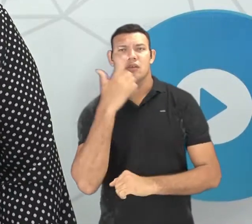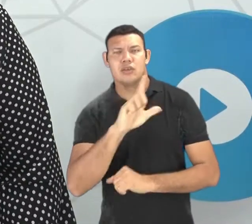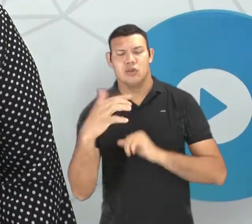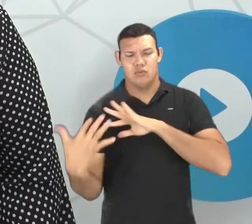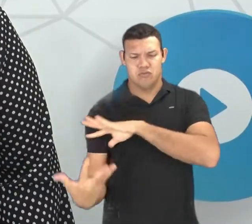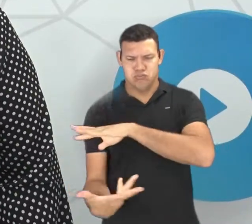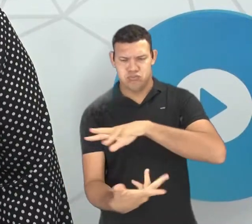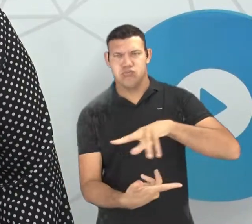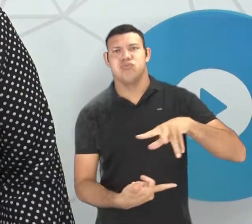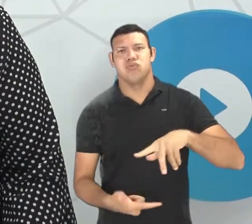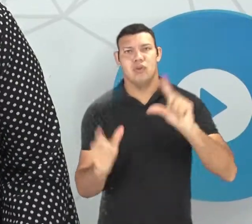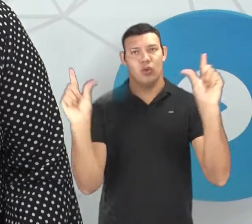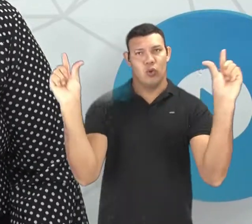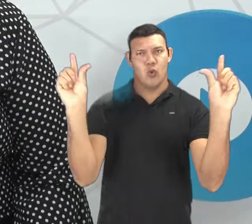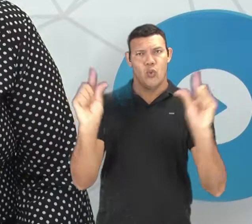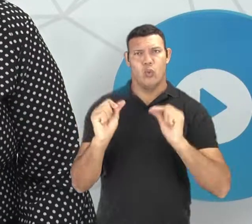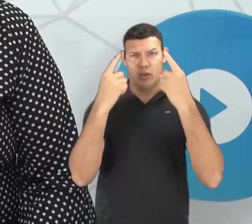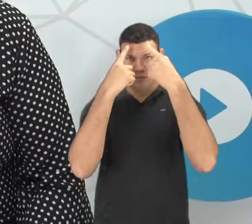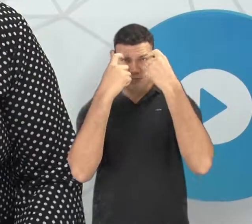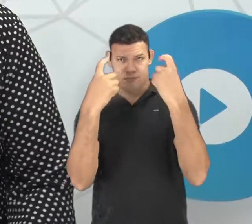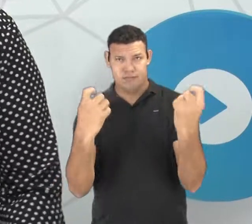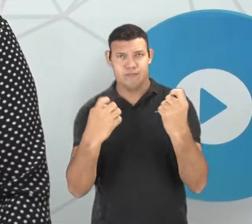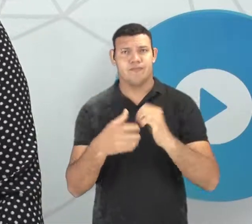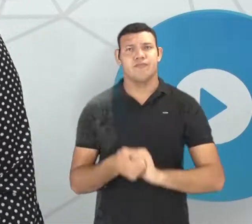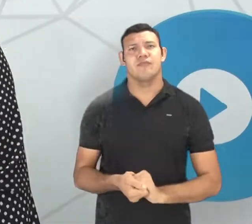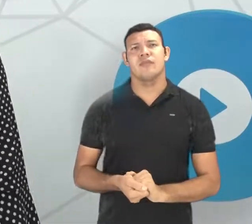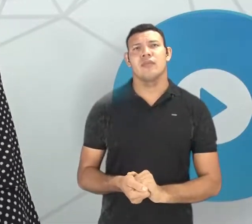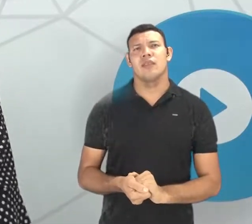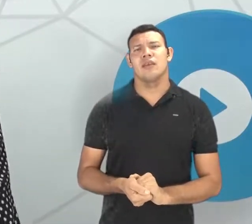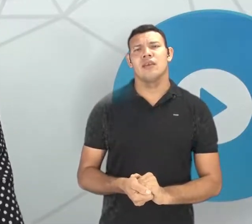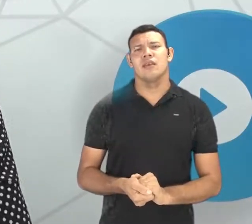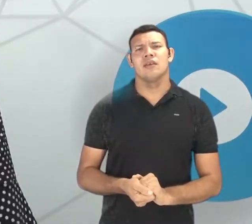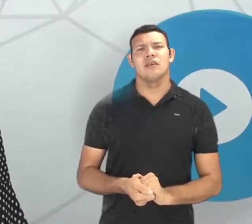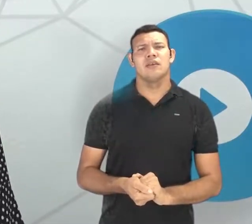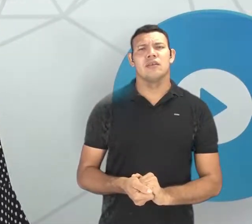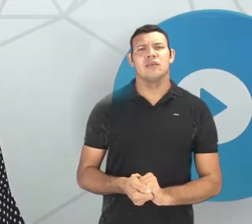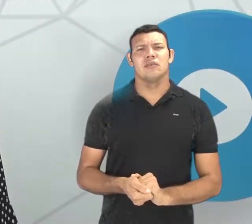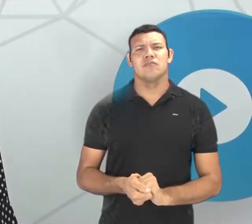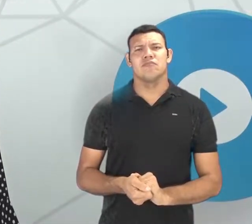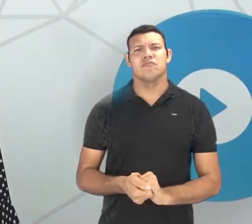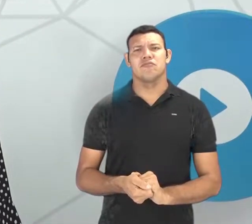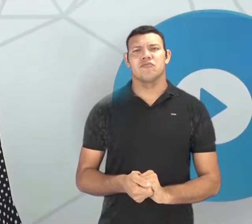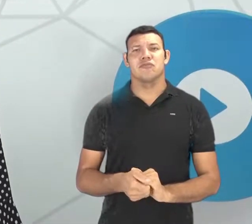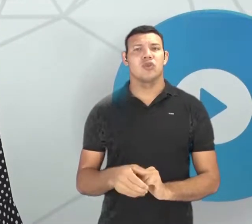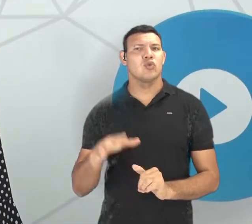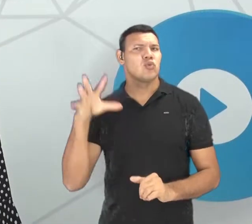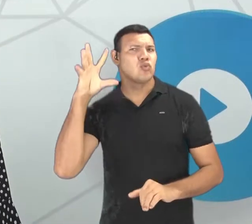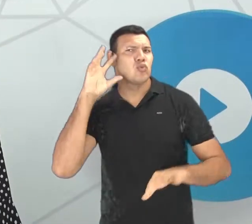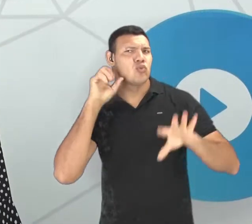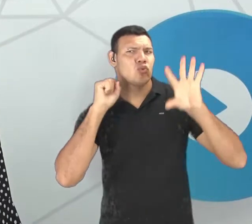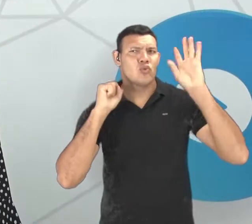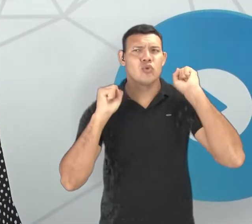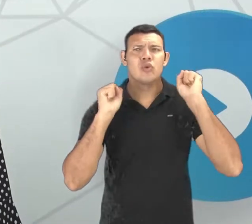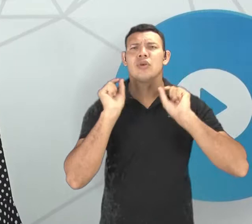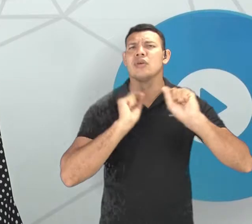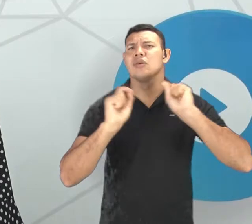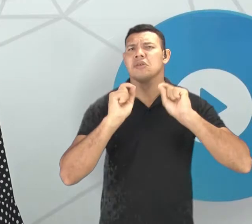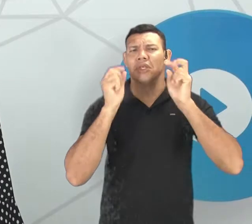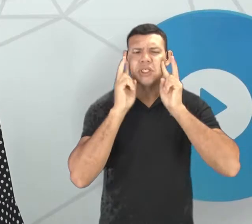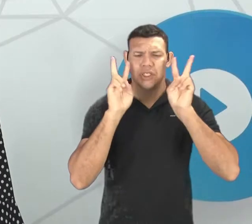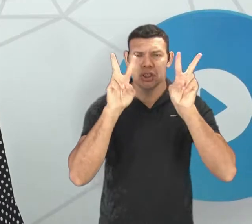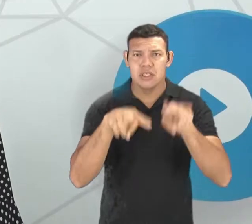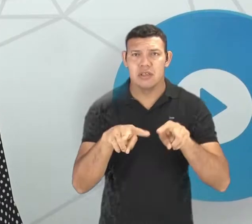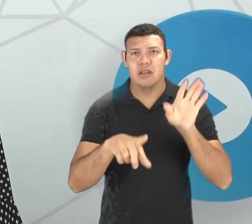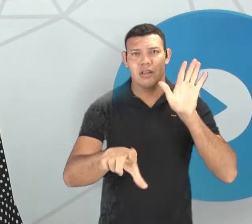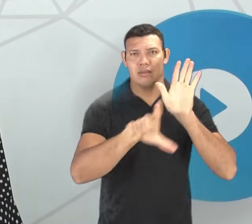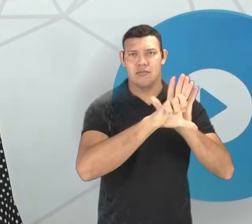mundo menos violento. Então digo que todos já ouviram falar na Lei Maria da Penha, né? Essa lei é uma